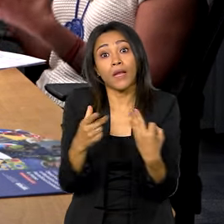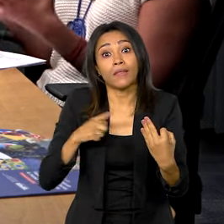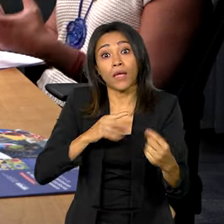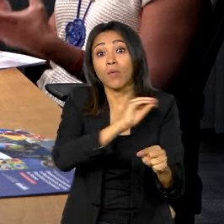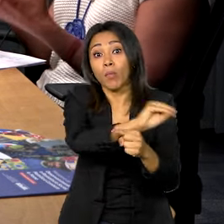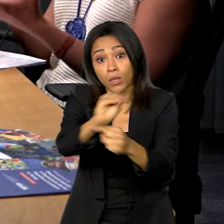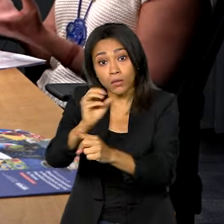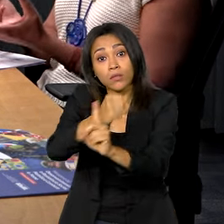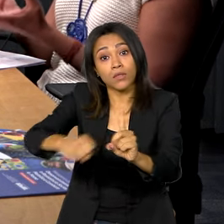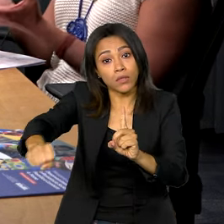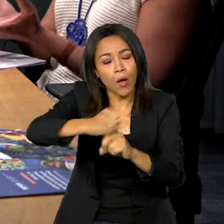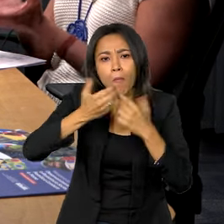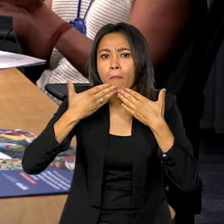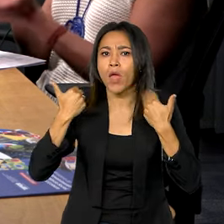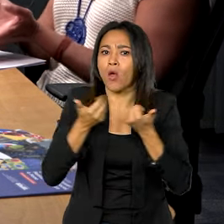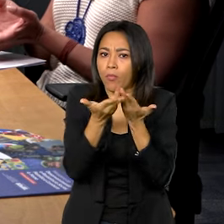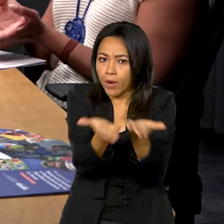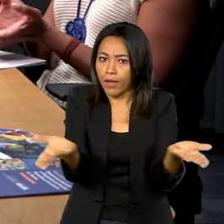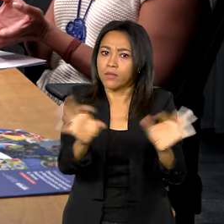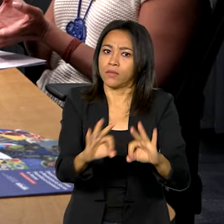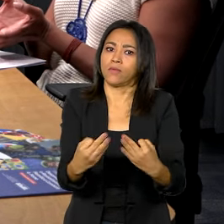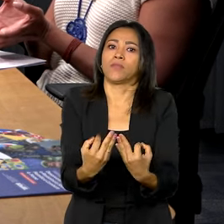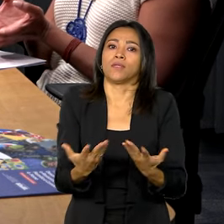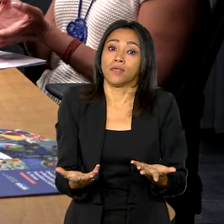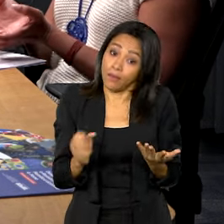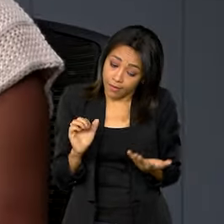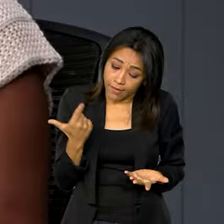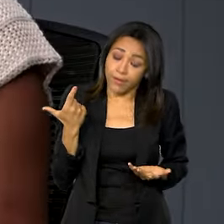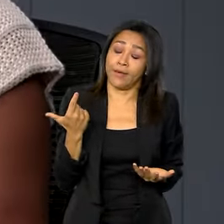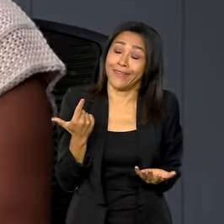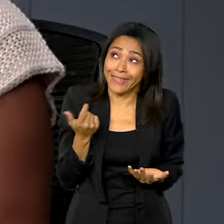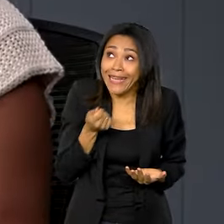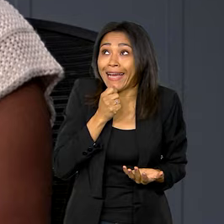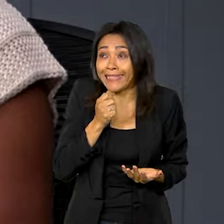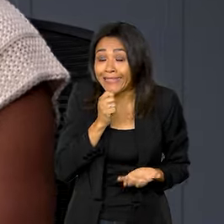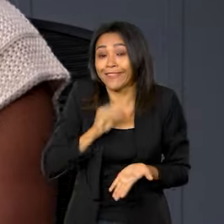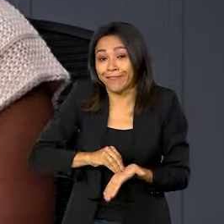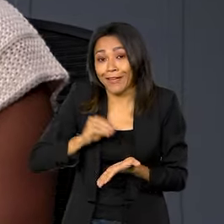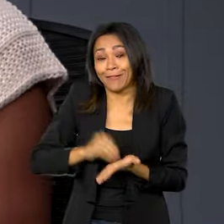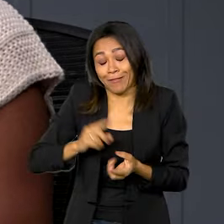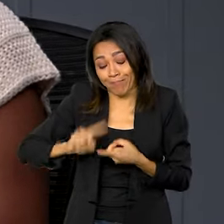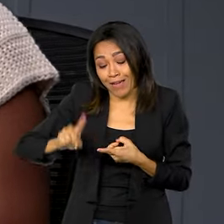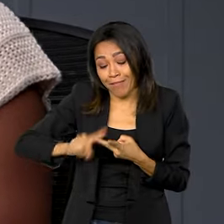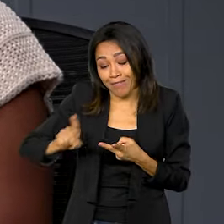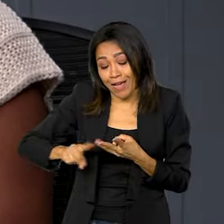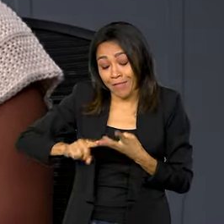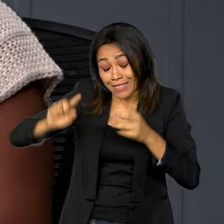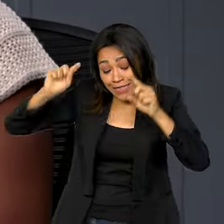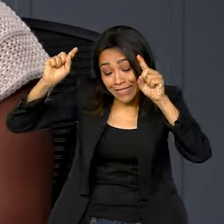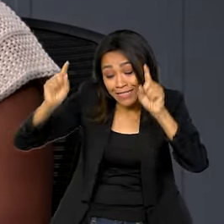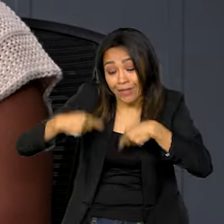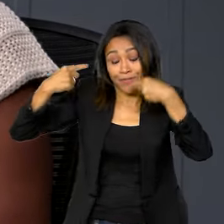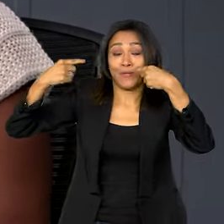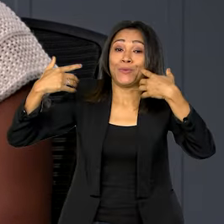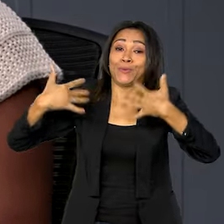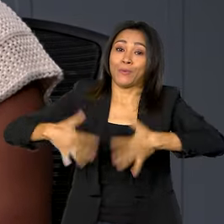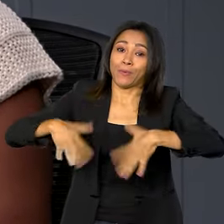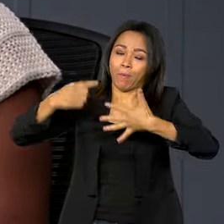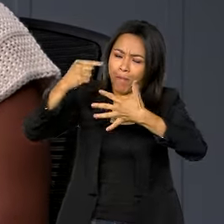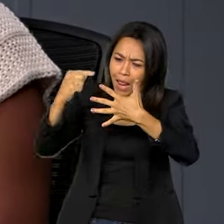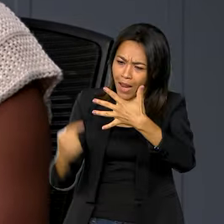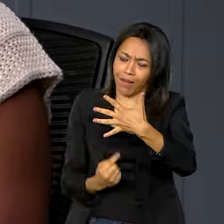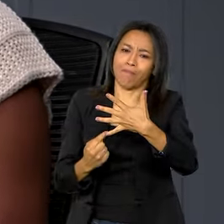ele traz também uma proteção social melhor para essas famílias é claro que nós Ainda temos muitos desafios dentro do programa Bolsa